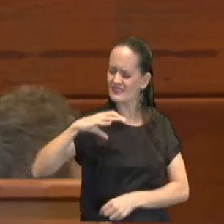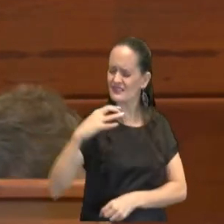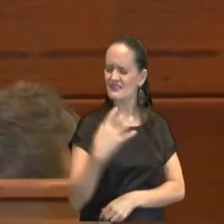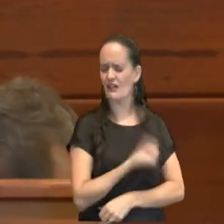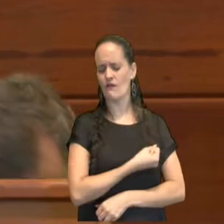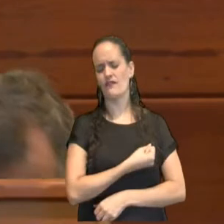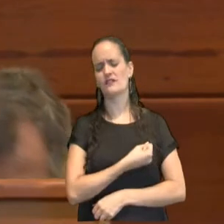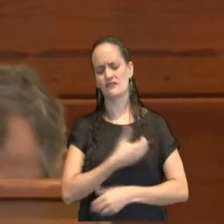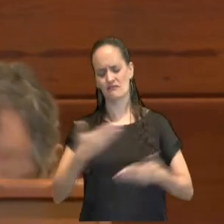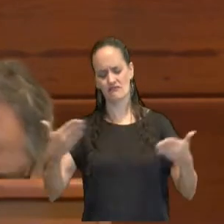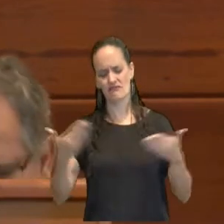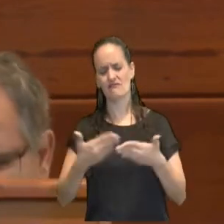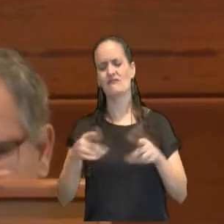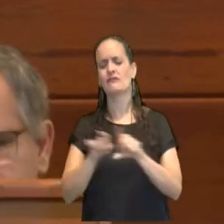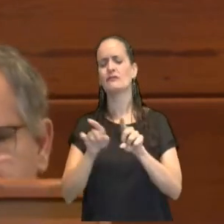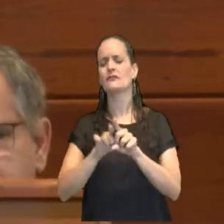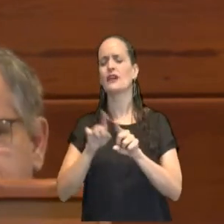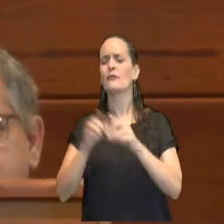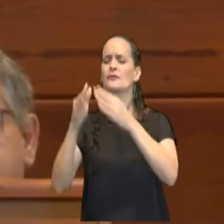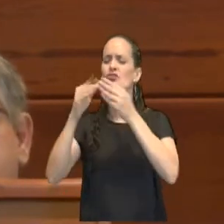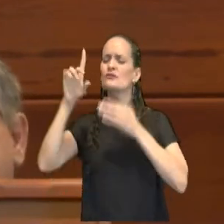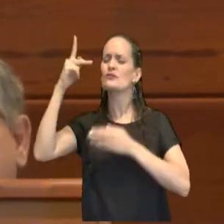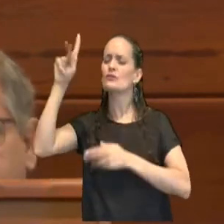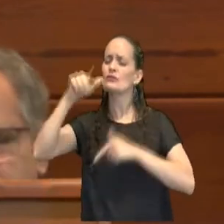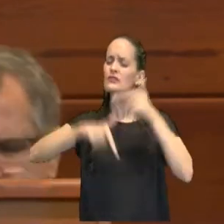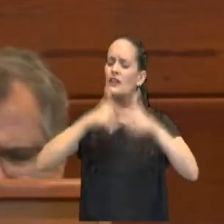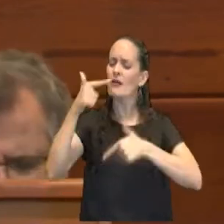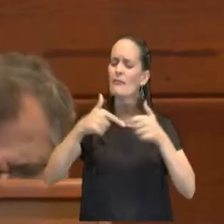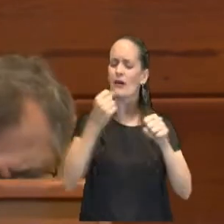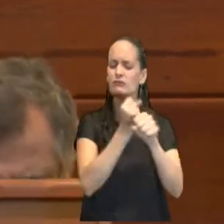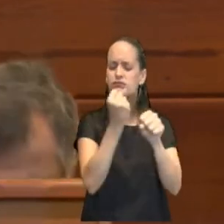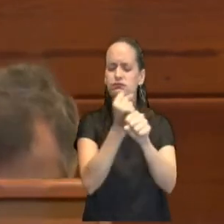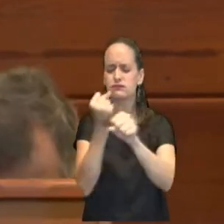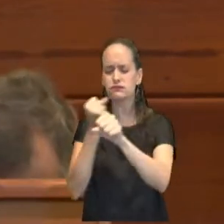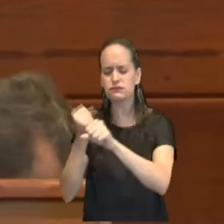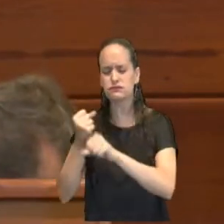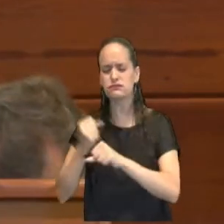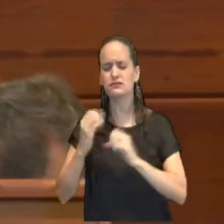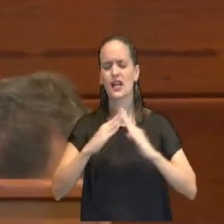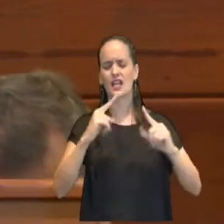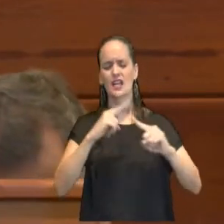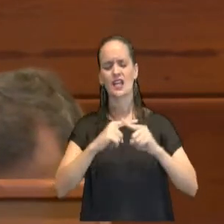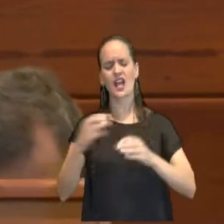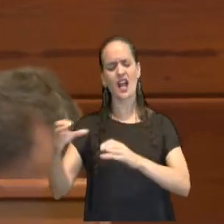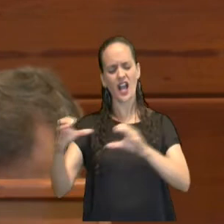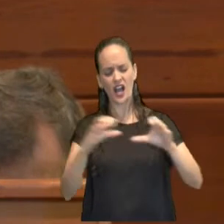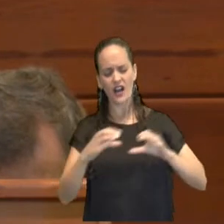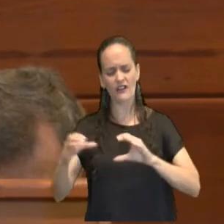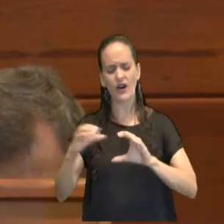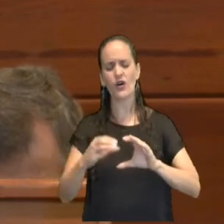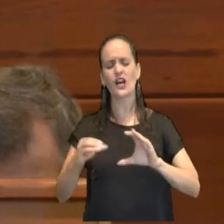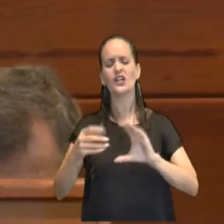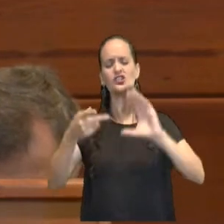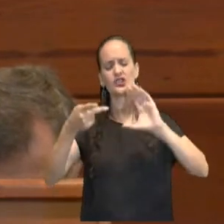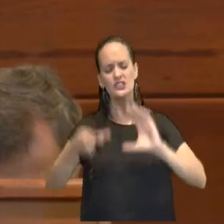Nós queremos pedir pelos trabalhos da Tua igreja, queremos orar por Cavalcante, queremos orar pela Cristolândia, queremos orar pelo